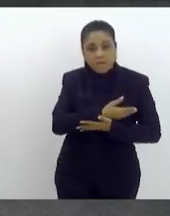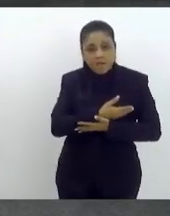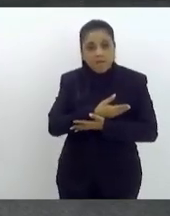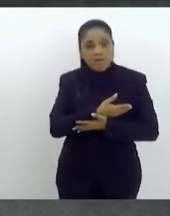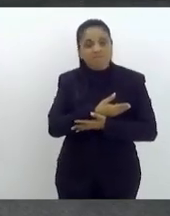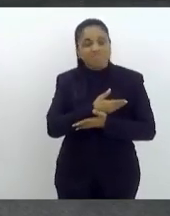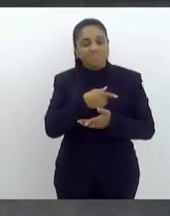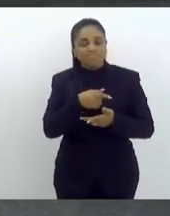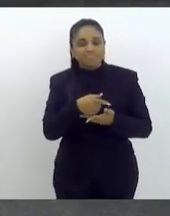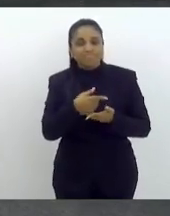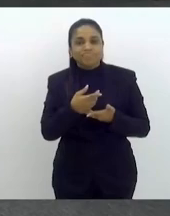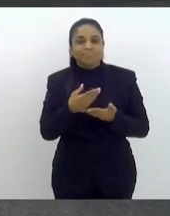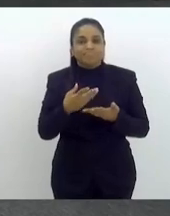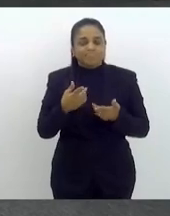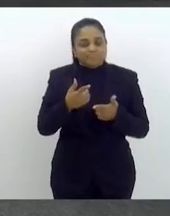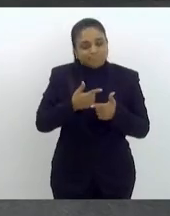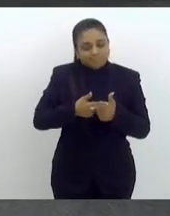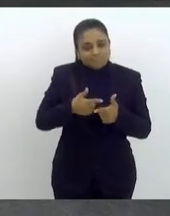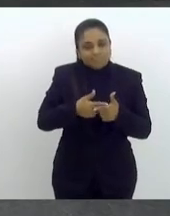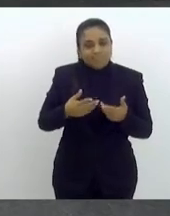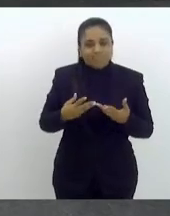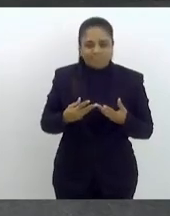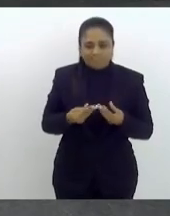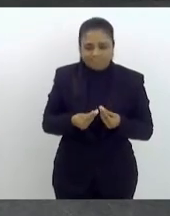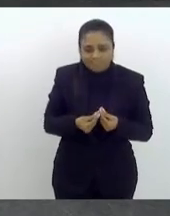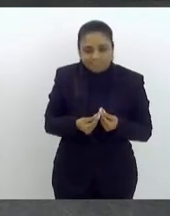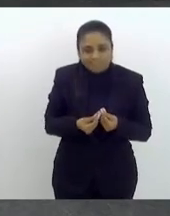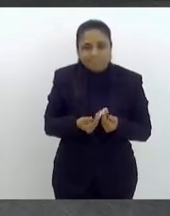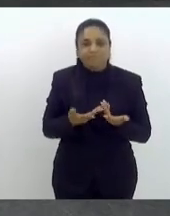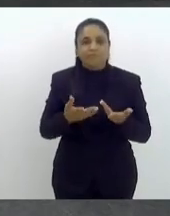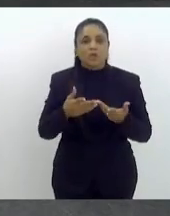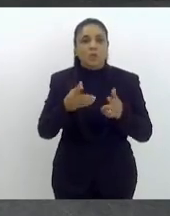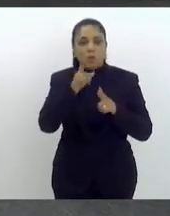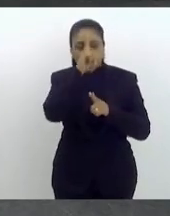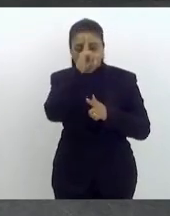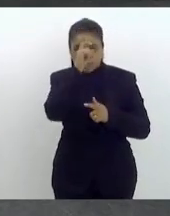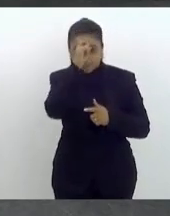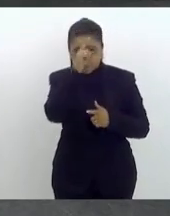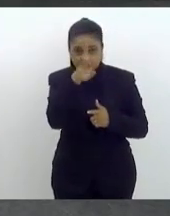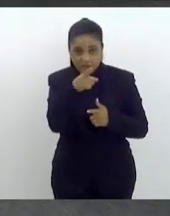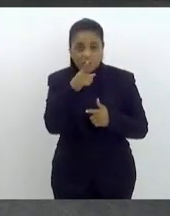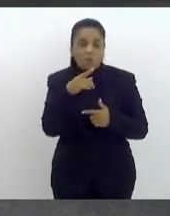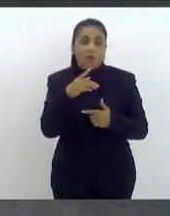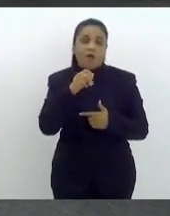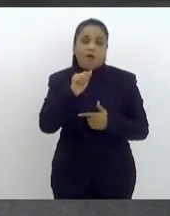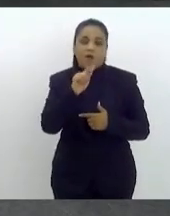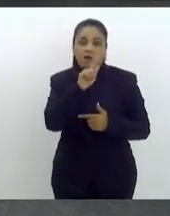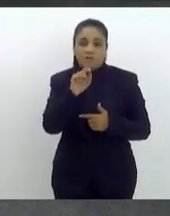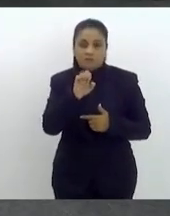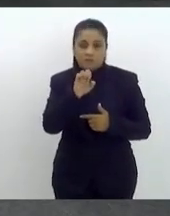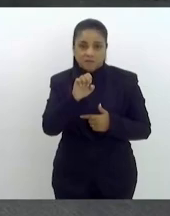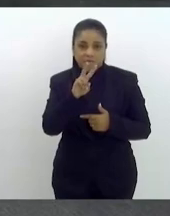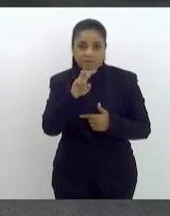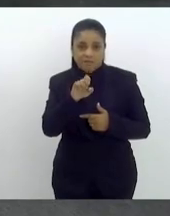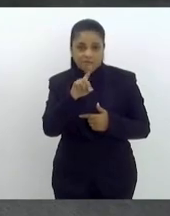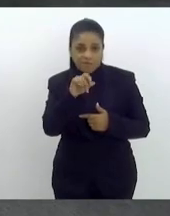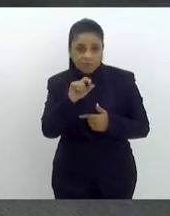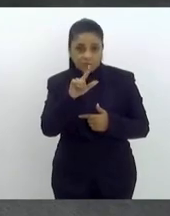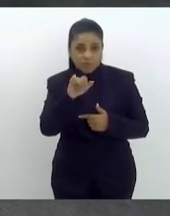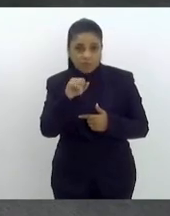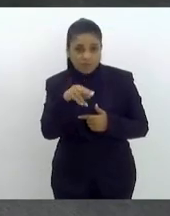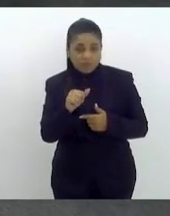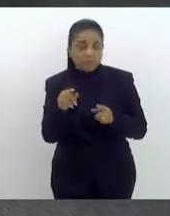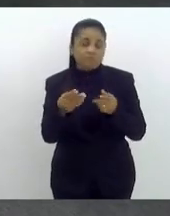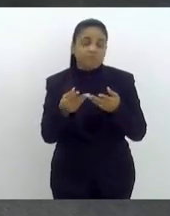delicada é importante dizer que o Hospital Azevedo Lima recebe a demanda do